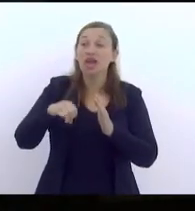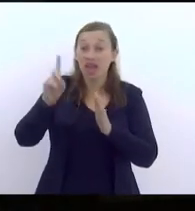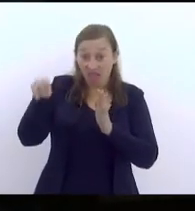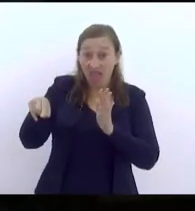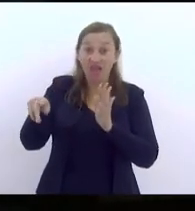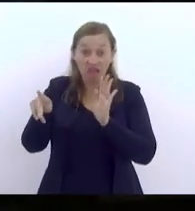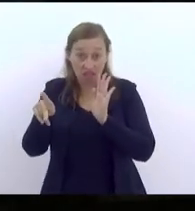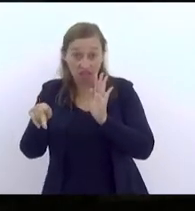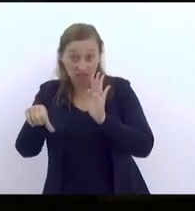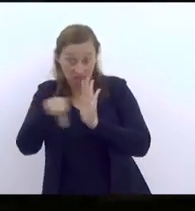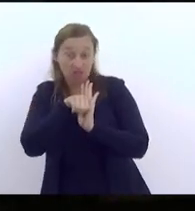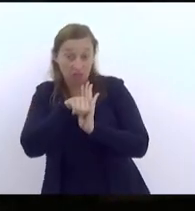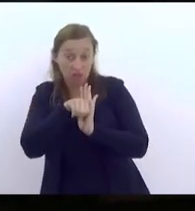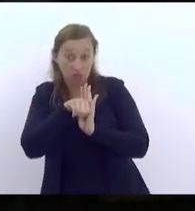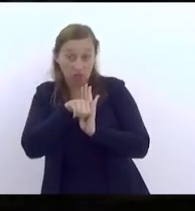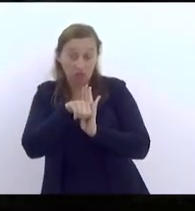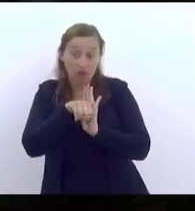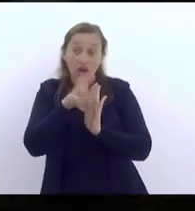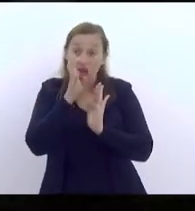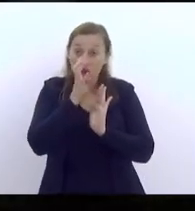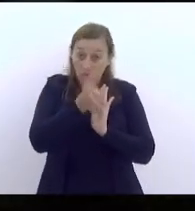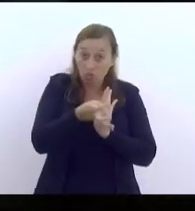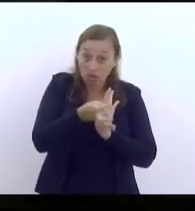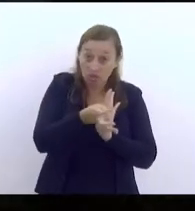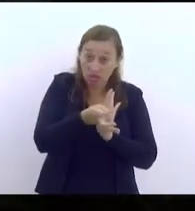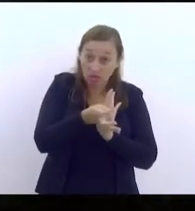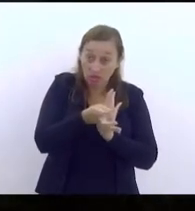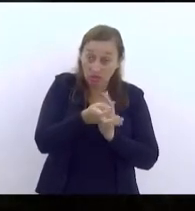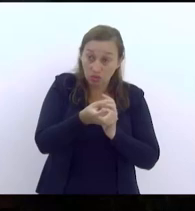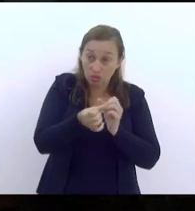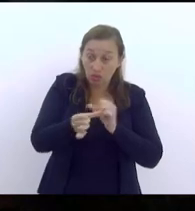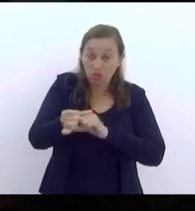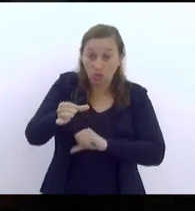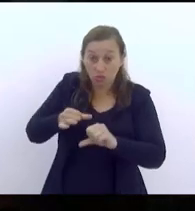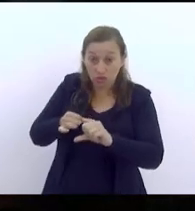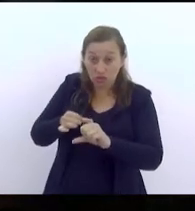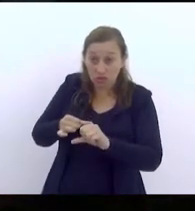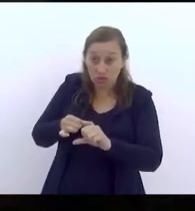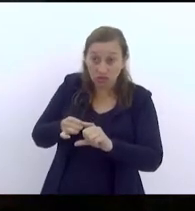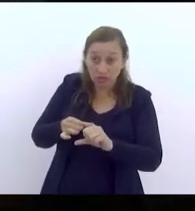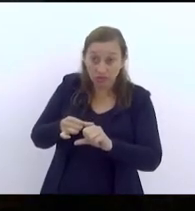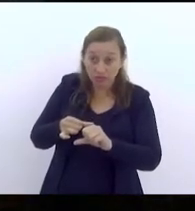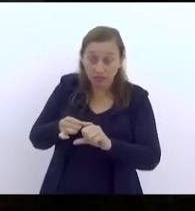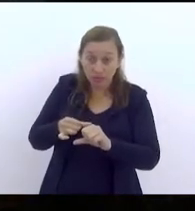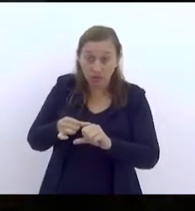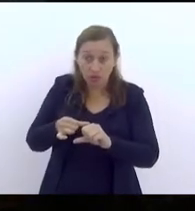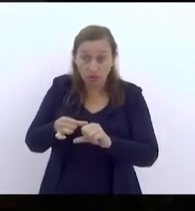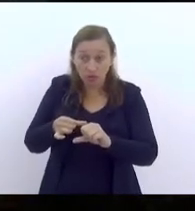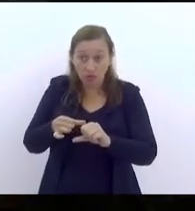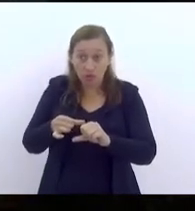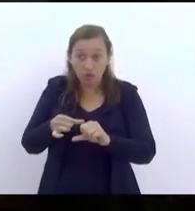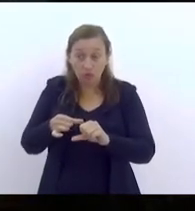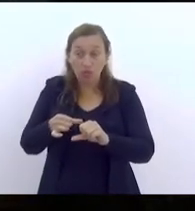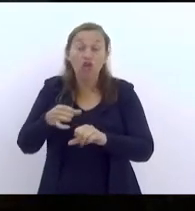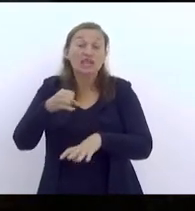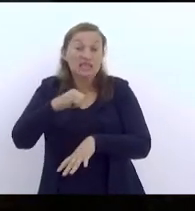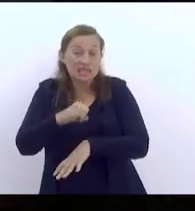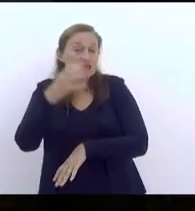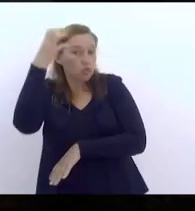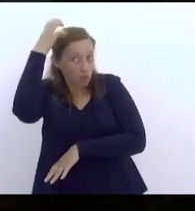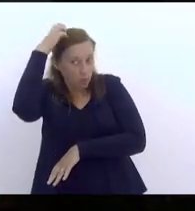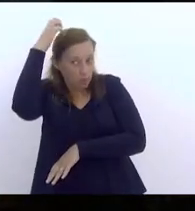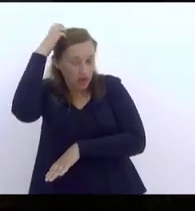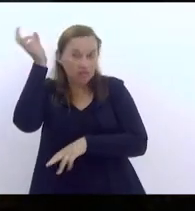Acusação, contraditório, enfim, e se culpado,